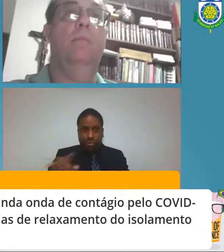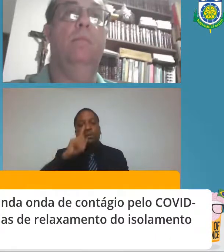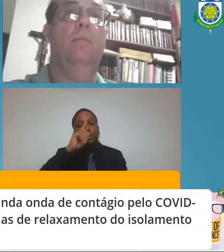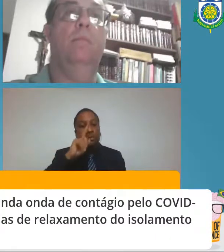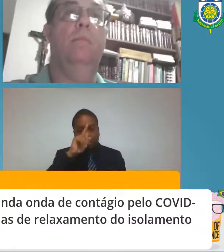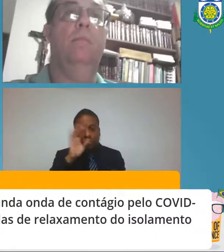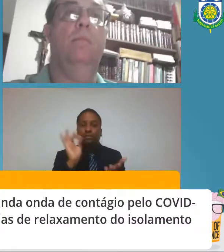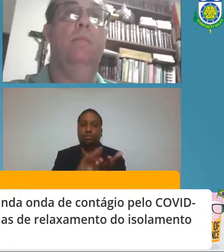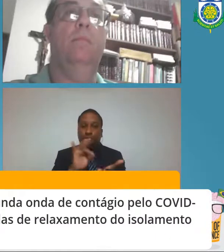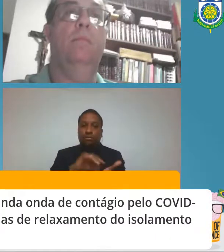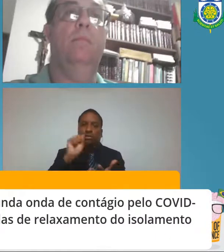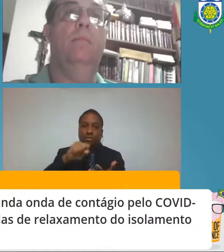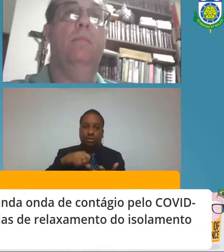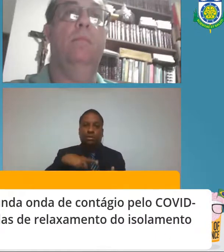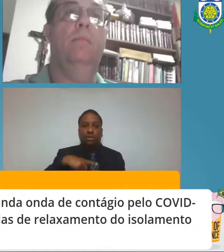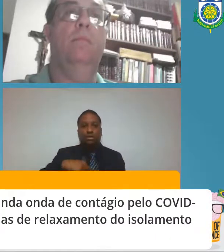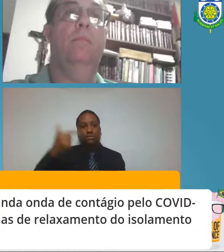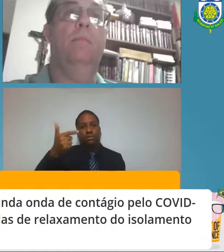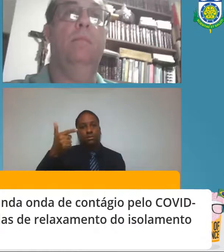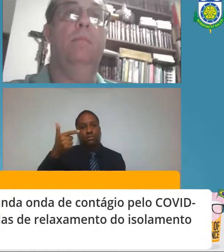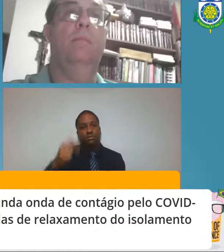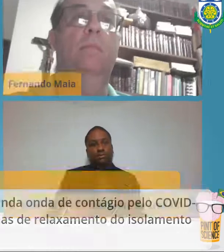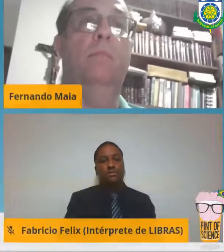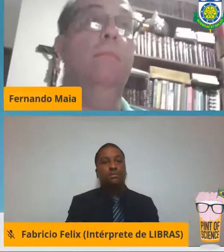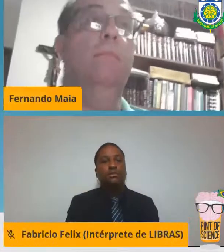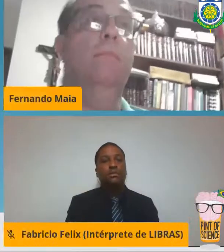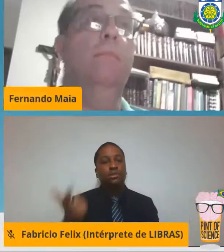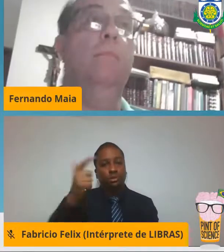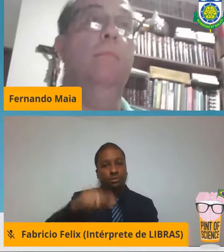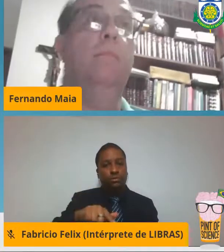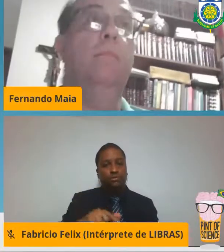sim, de haver uma segunda onda.